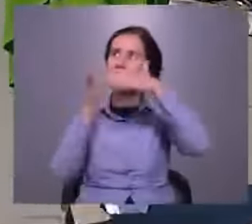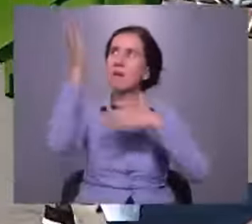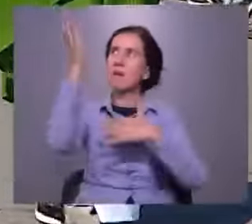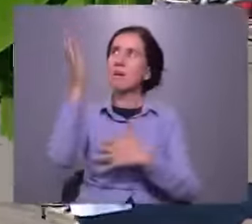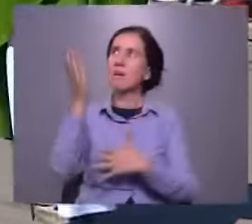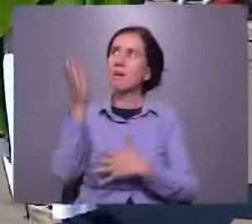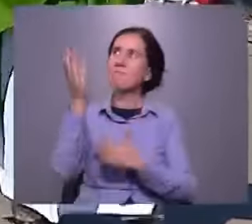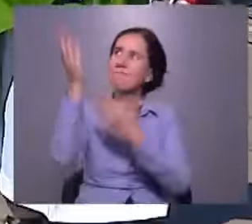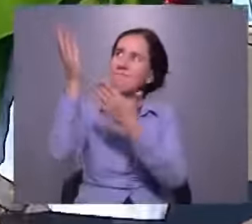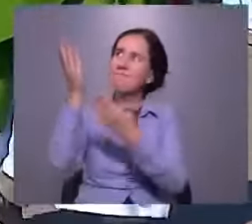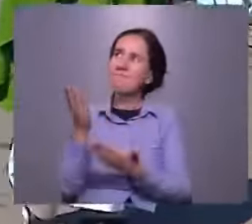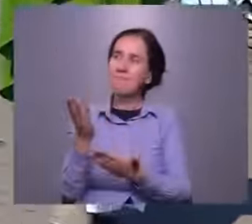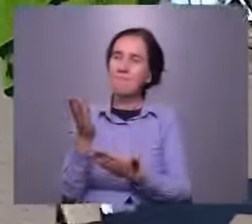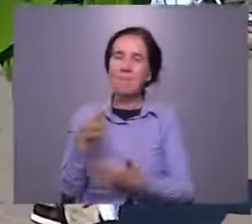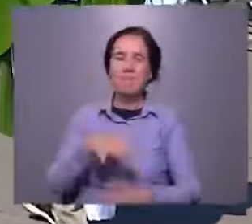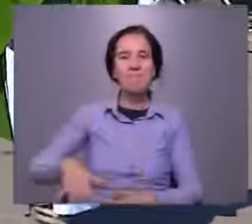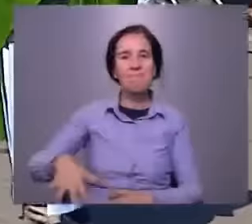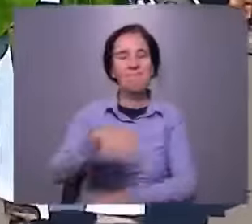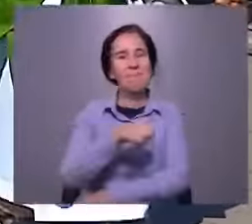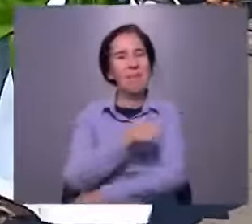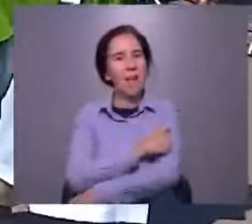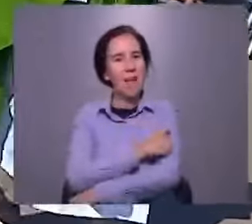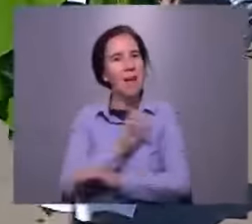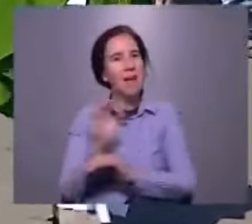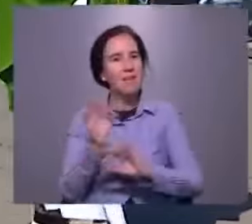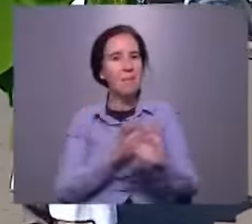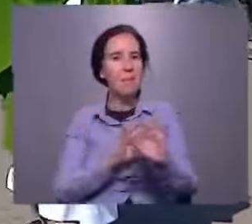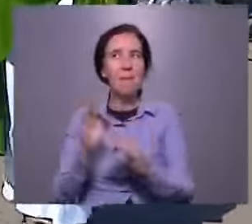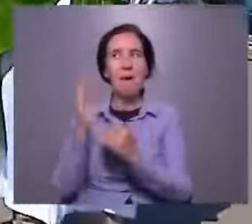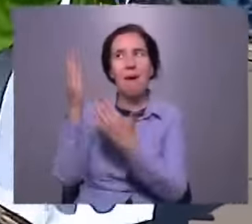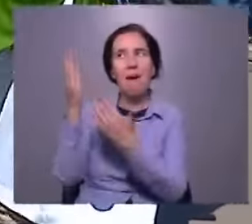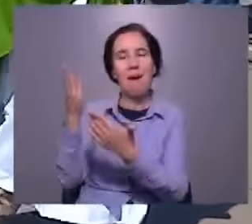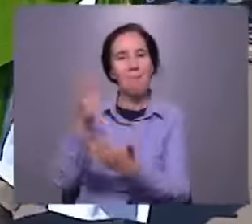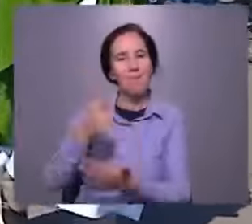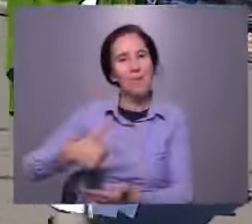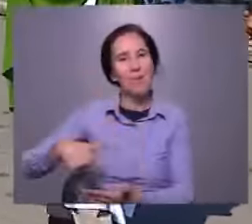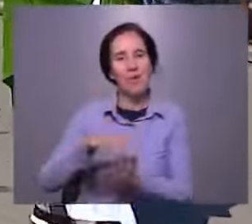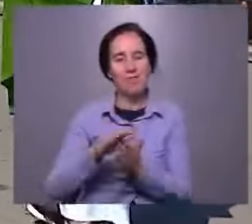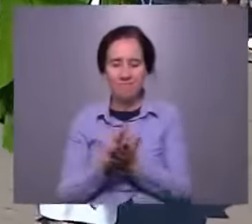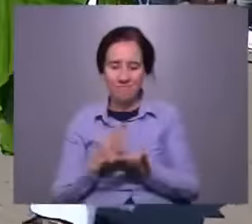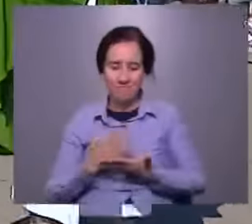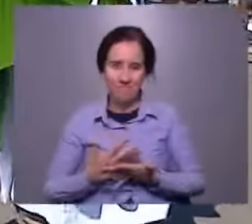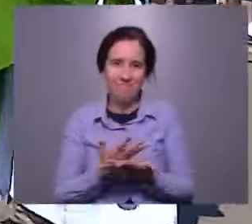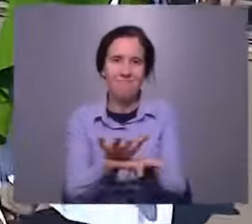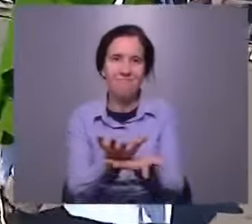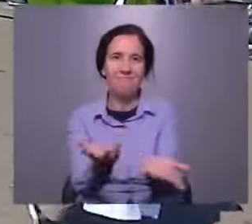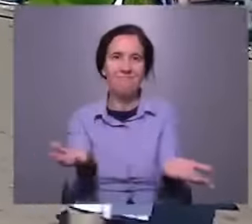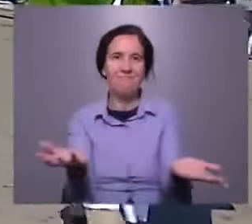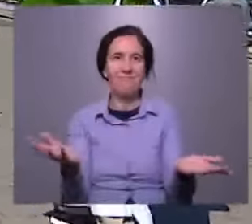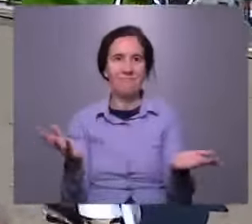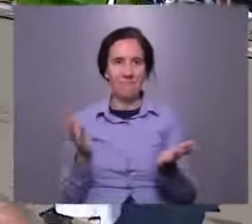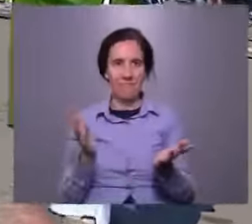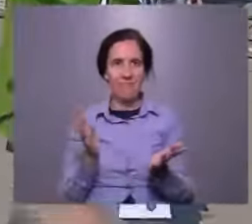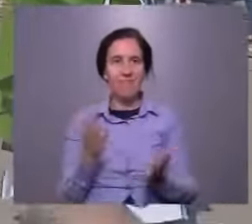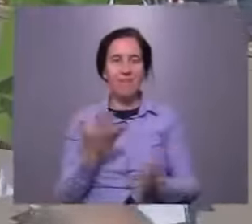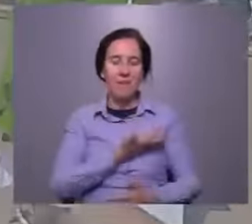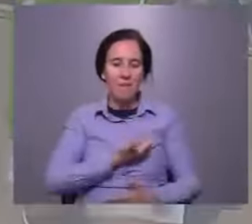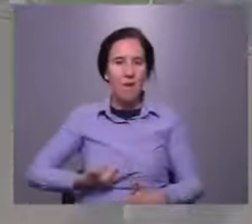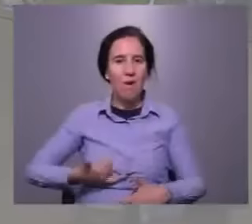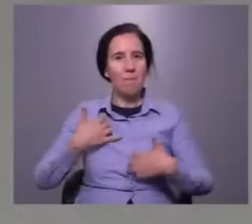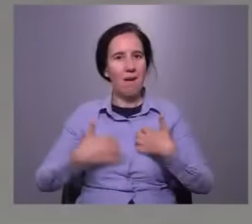Irmãos e irmãs, vimos a presença do Senhor, desse Senhor que mora no lugar